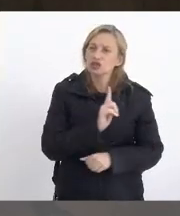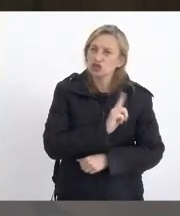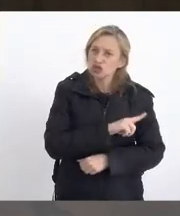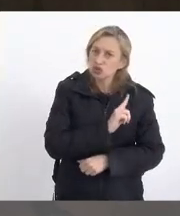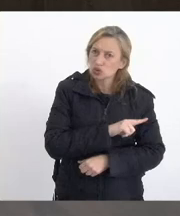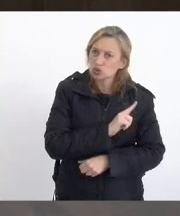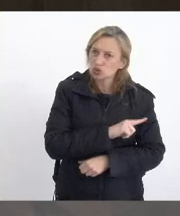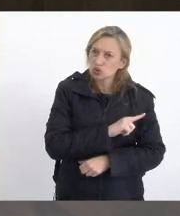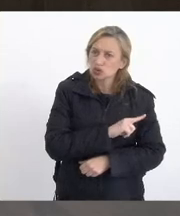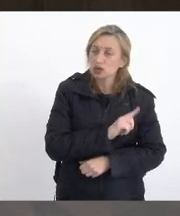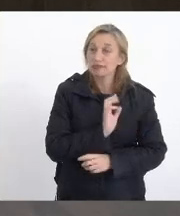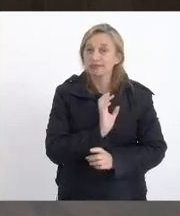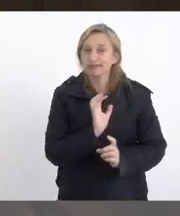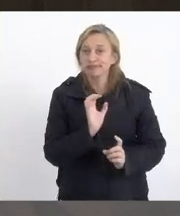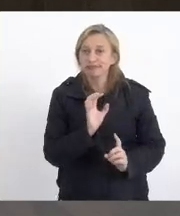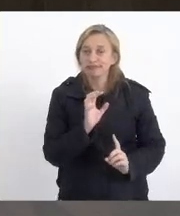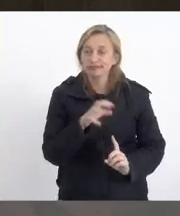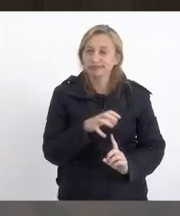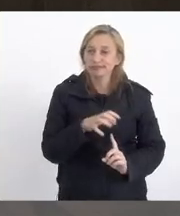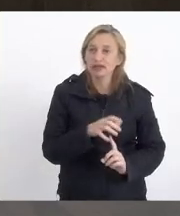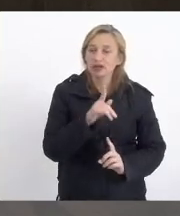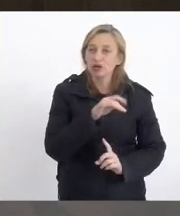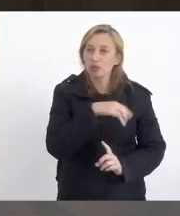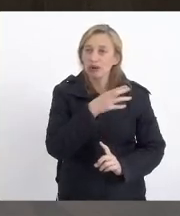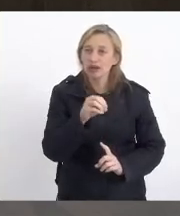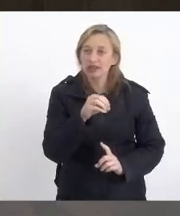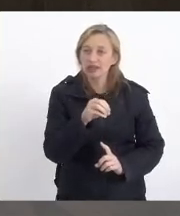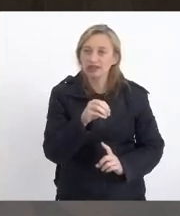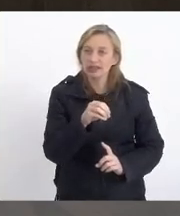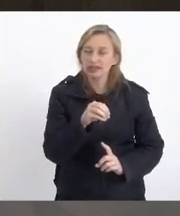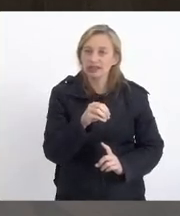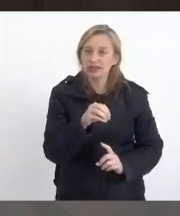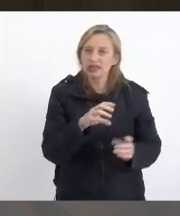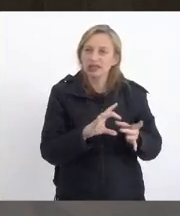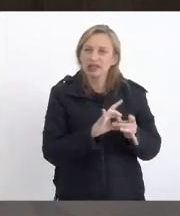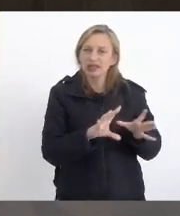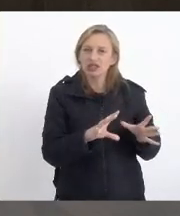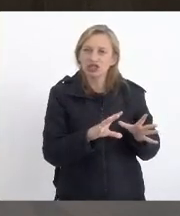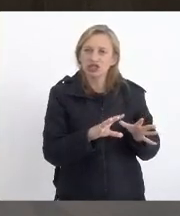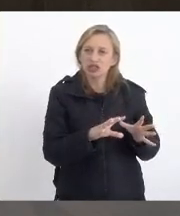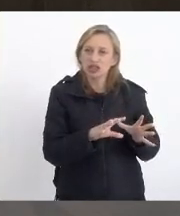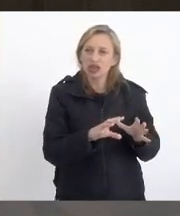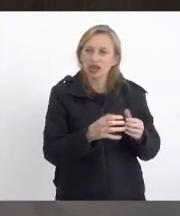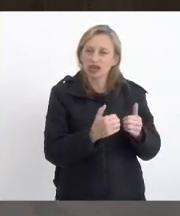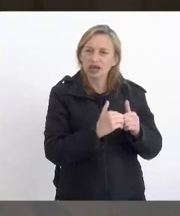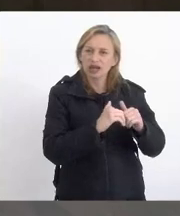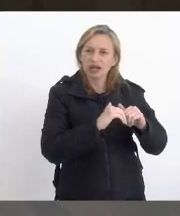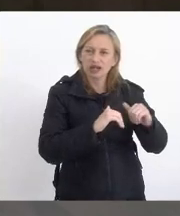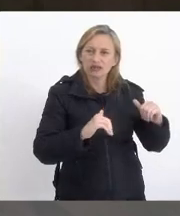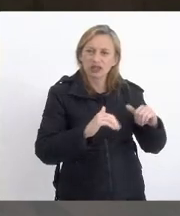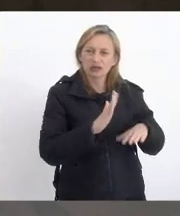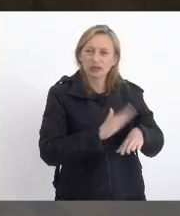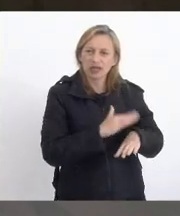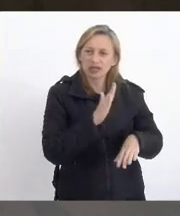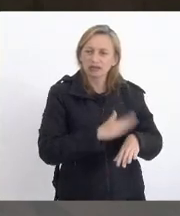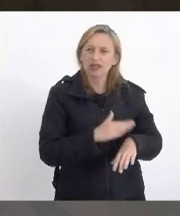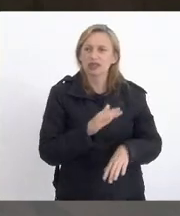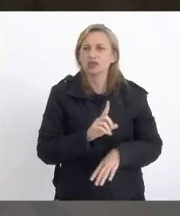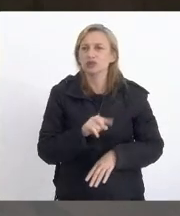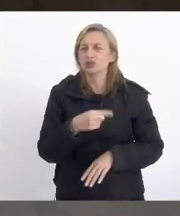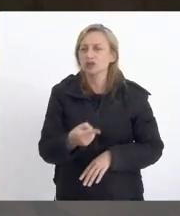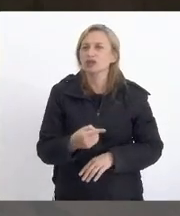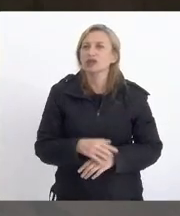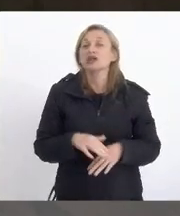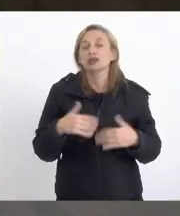que insistem em pegar a corporação e deixar esse abismo um pouco mais distante um do outro.